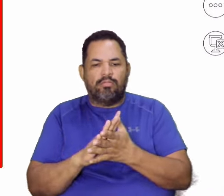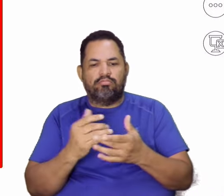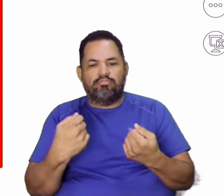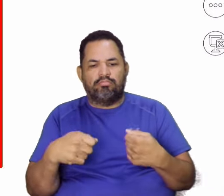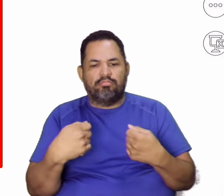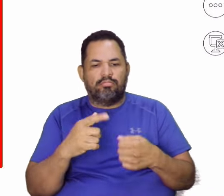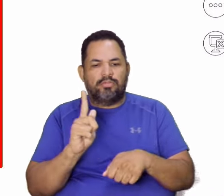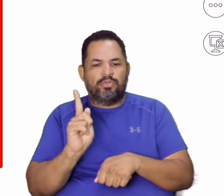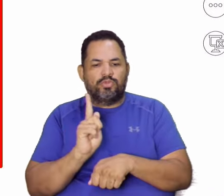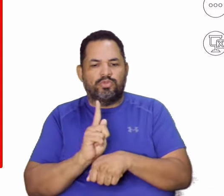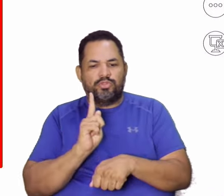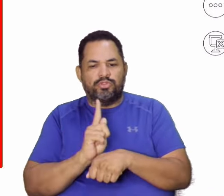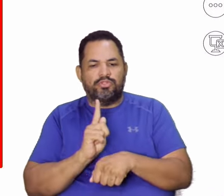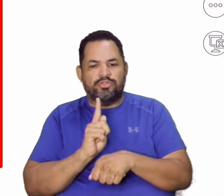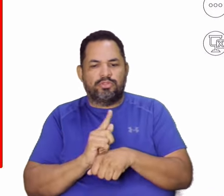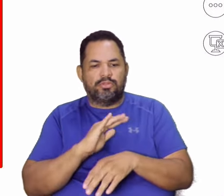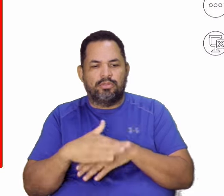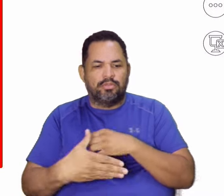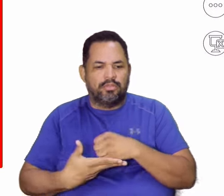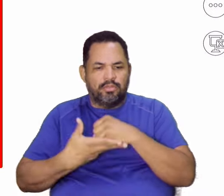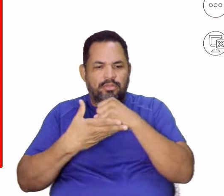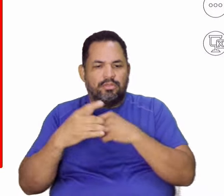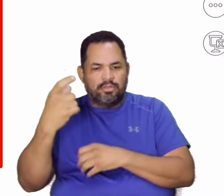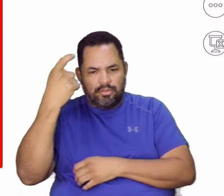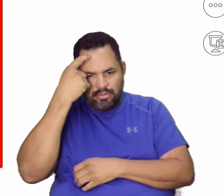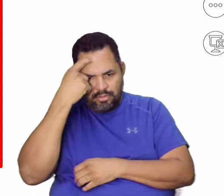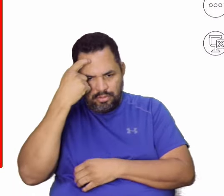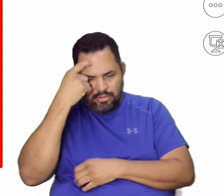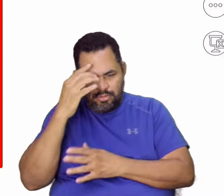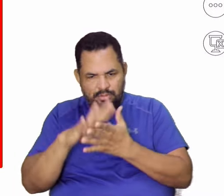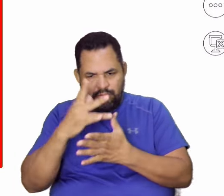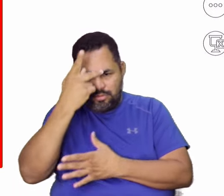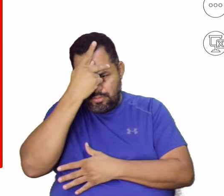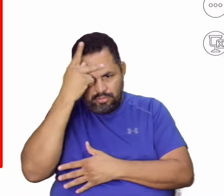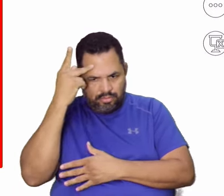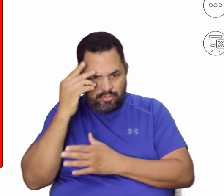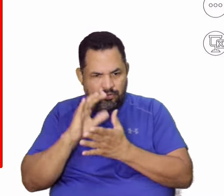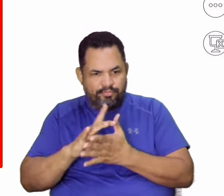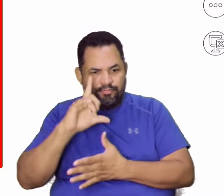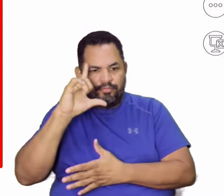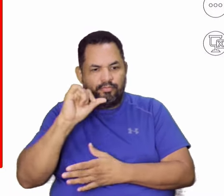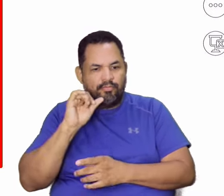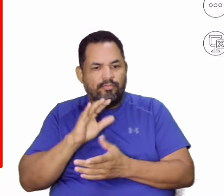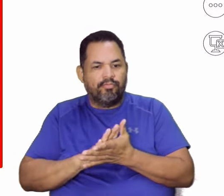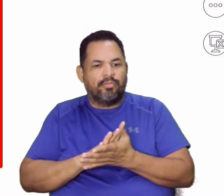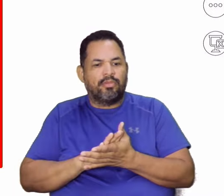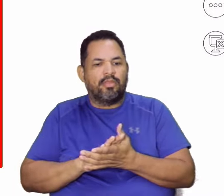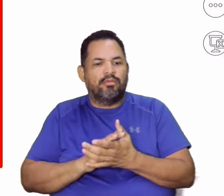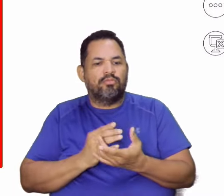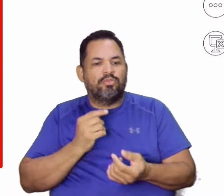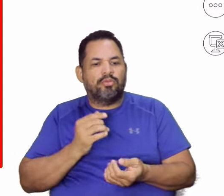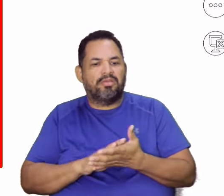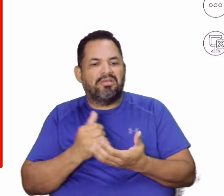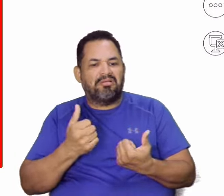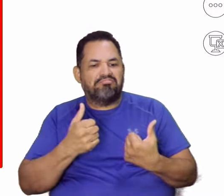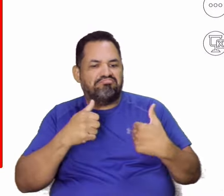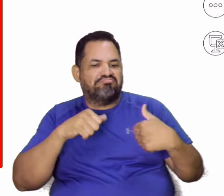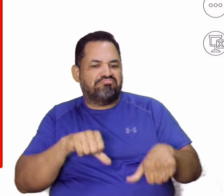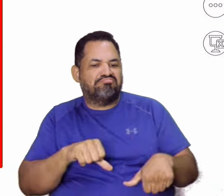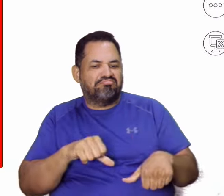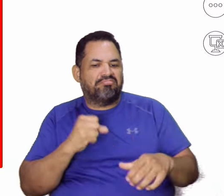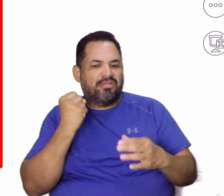exigindo aí uma gestão sustentável e uma conscientização dos praticantes para minimizar os impactos